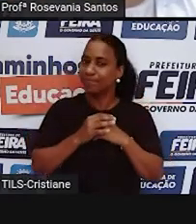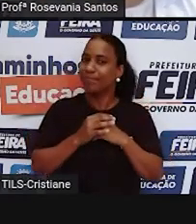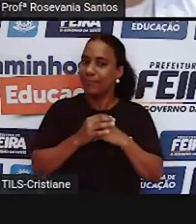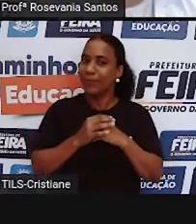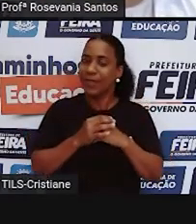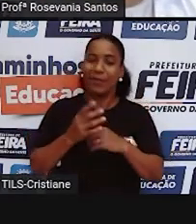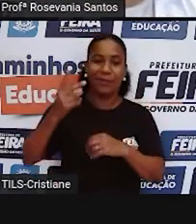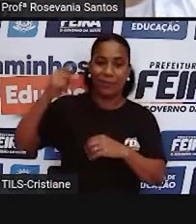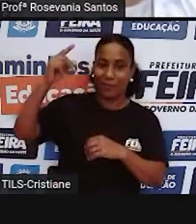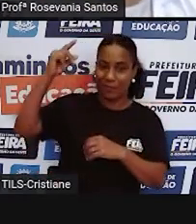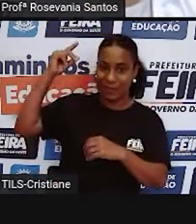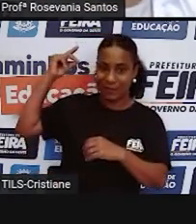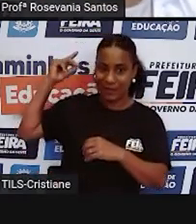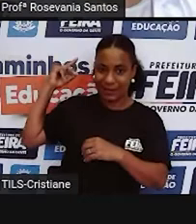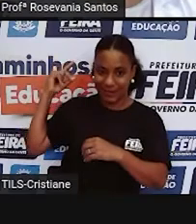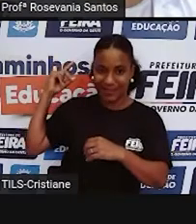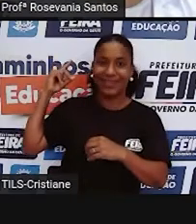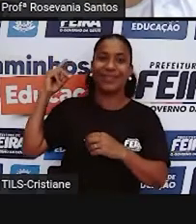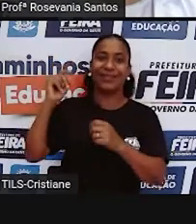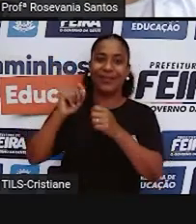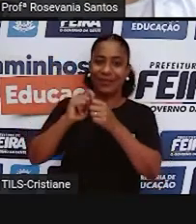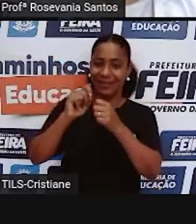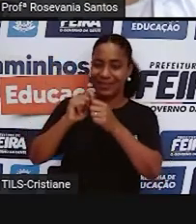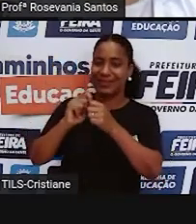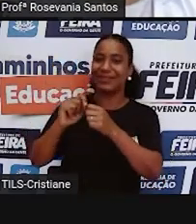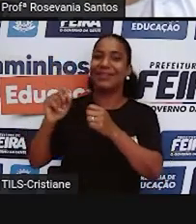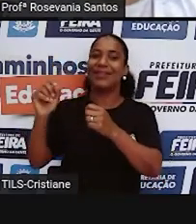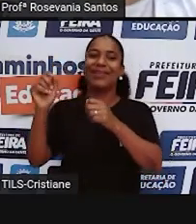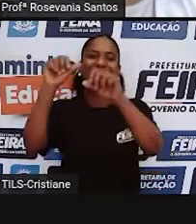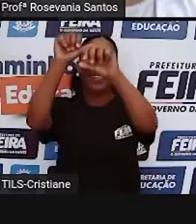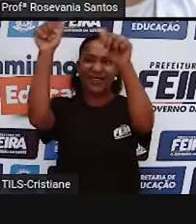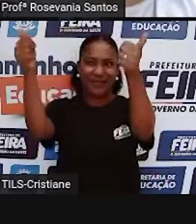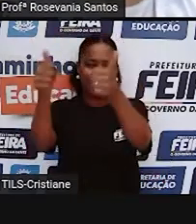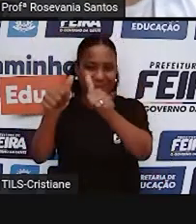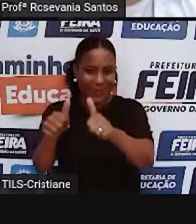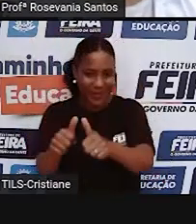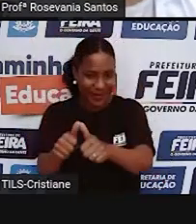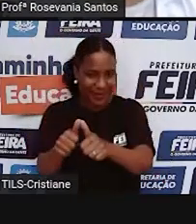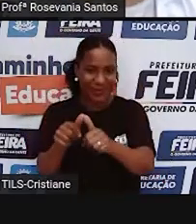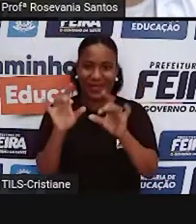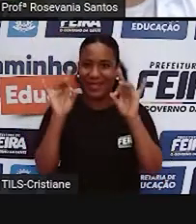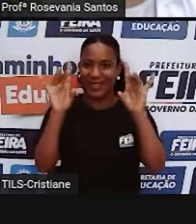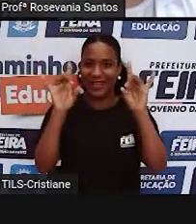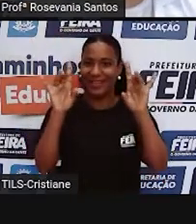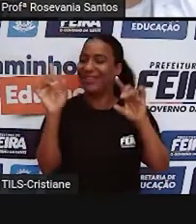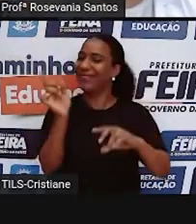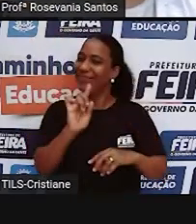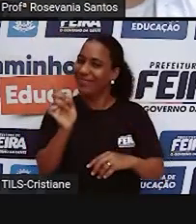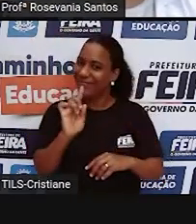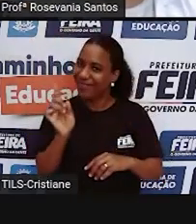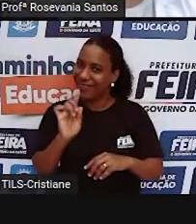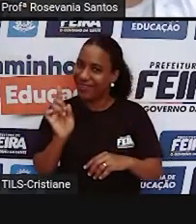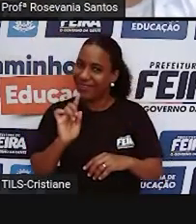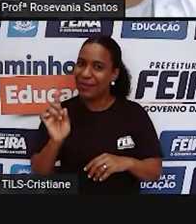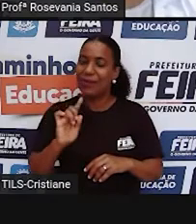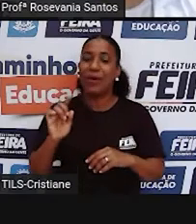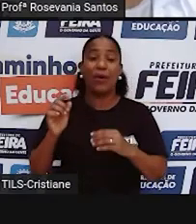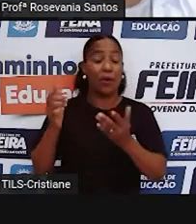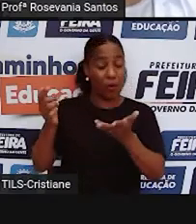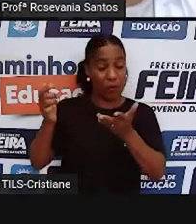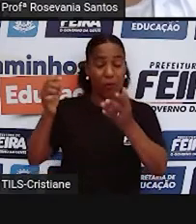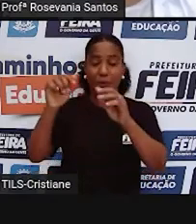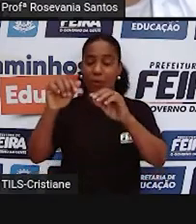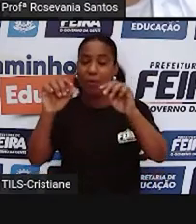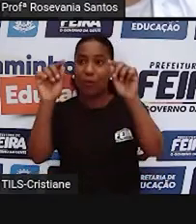eles faziam isso, eles já faziam esses mapinhos. É claro que não é com essa tecnologia que a gente tem agora, com essa característica, né, dos